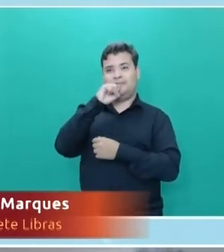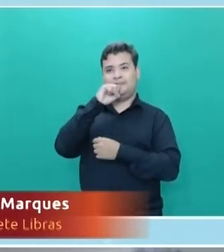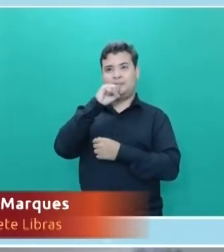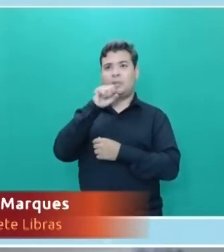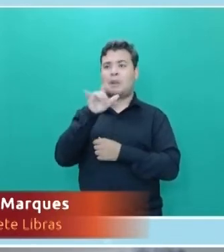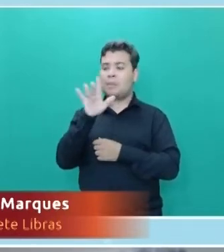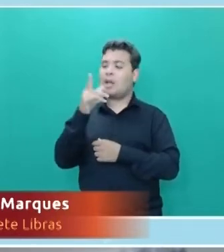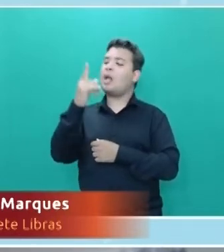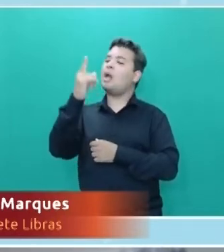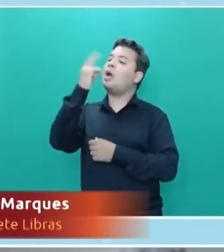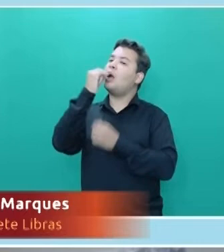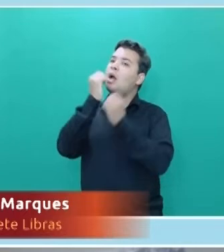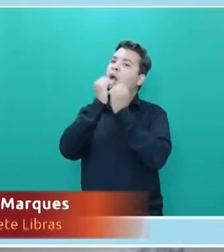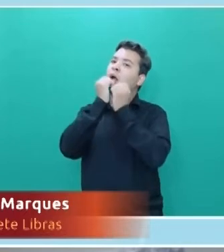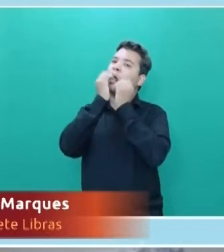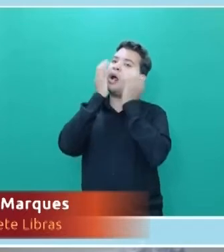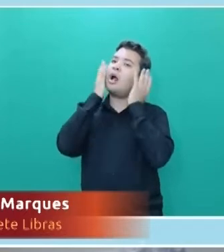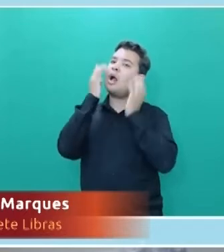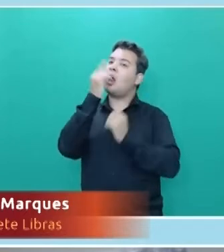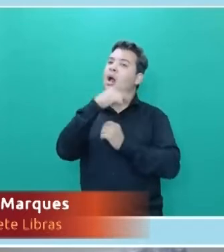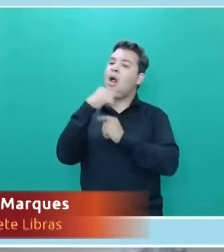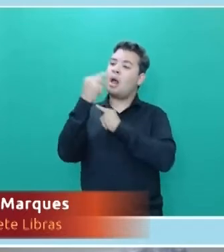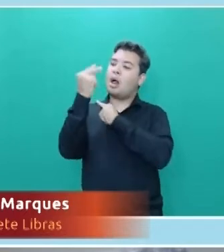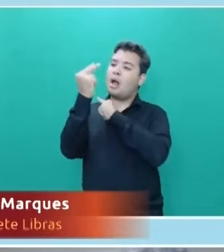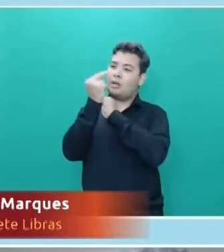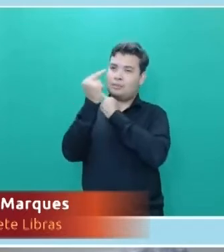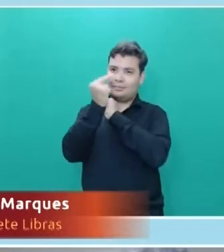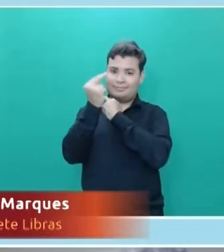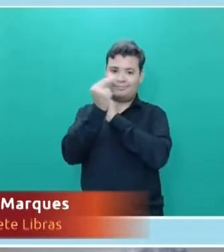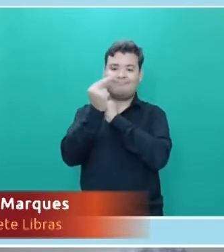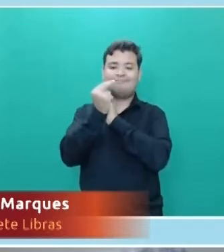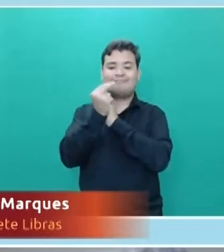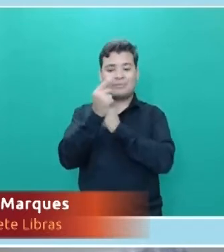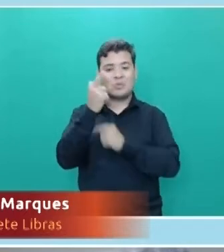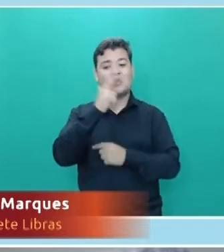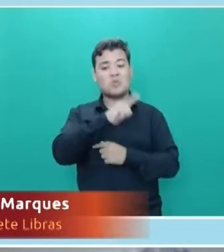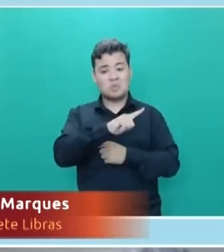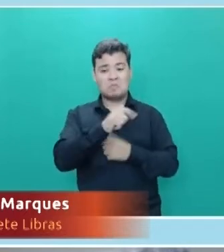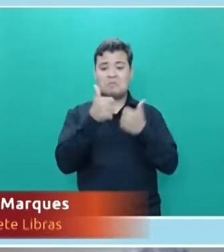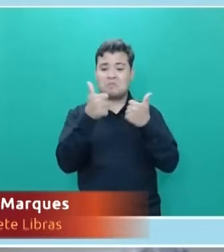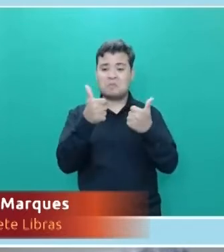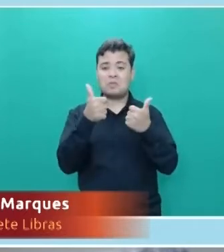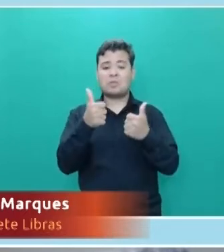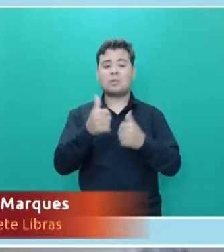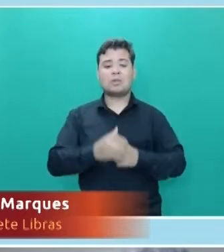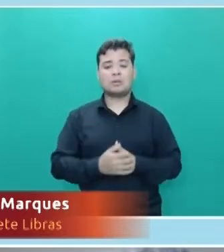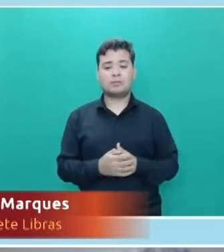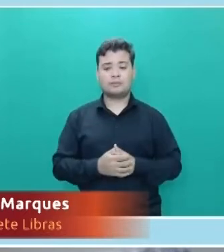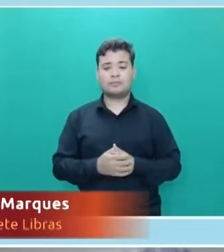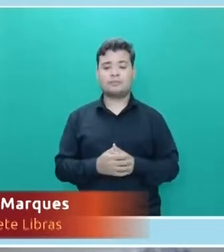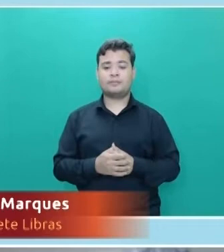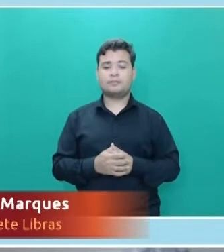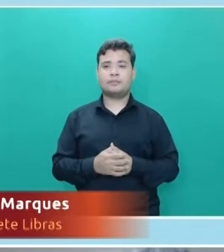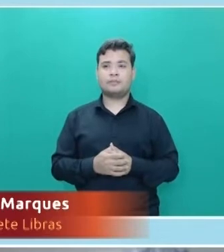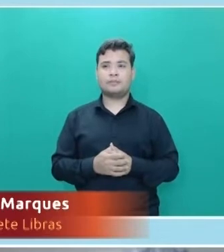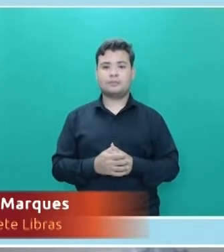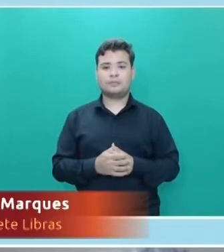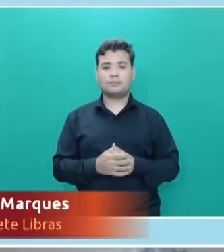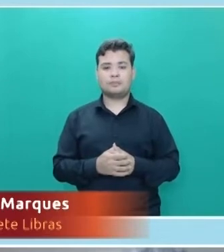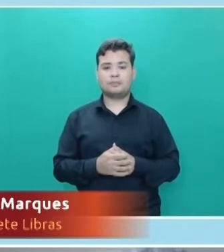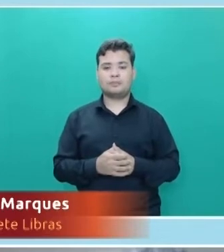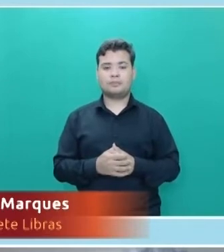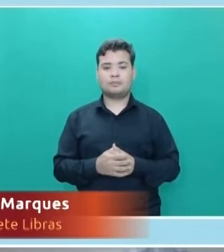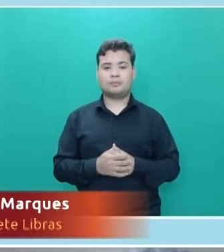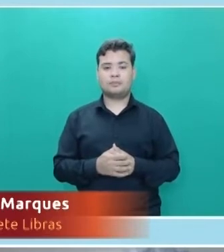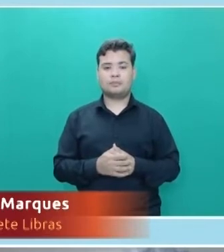vamos dizer assim, né, as mucosas, protegendo ainda mais, completando aí a vacinação inativada que ela